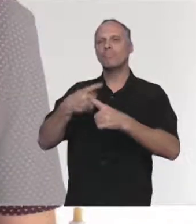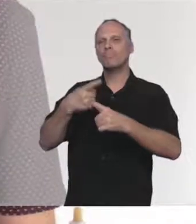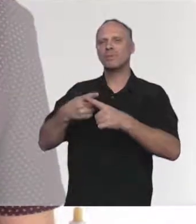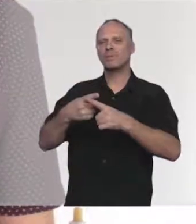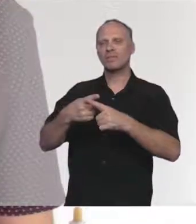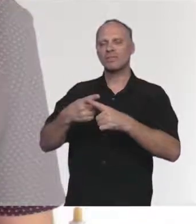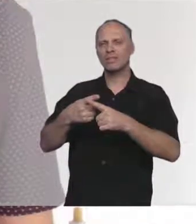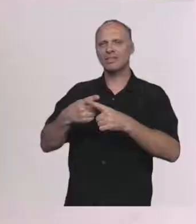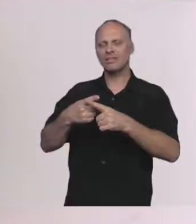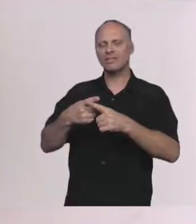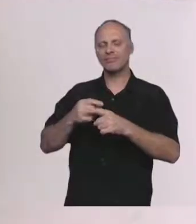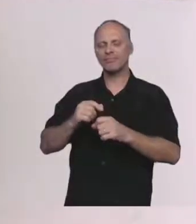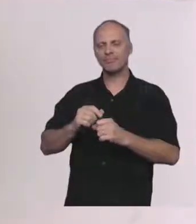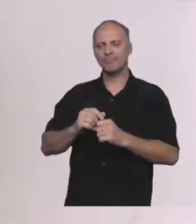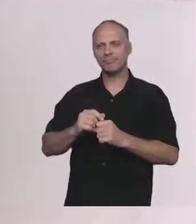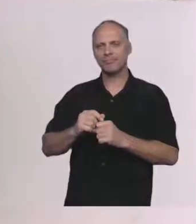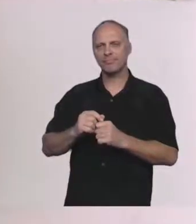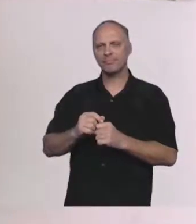porque